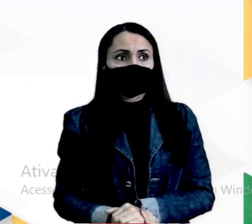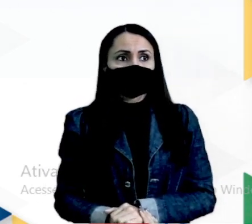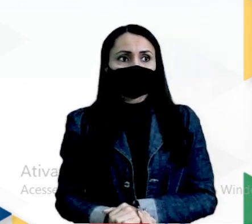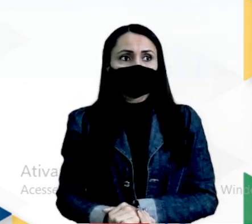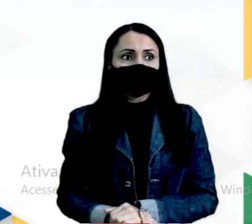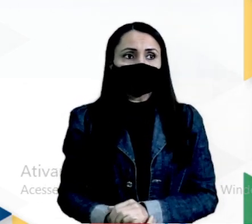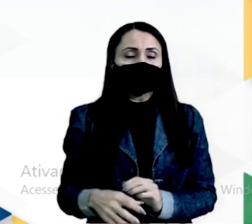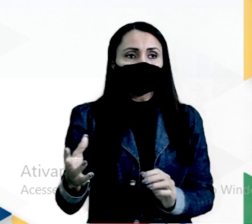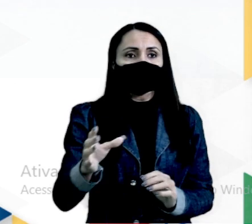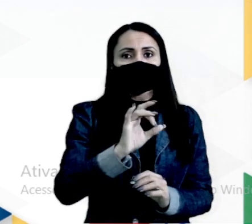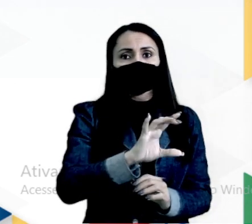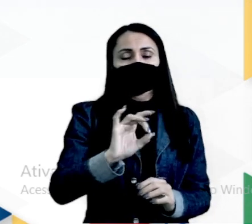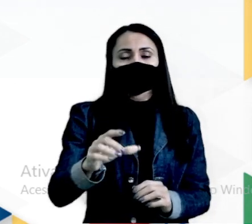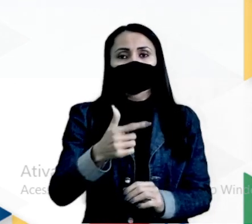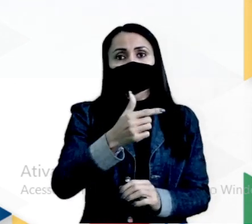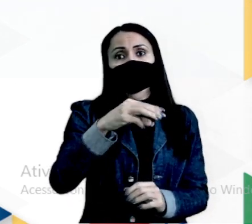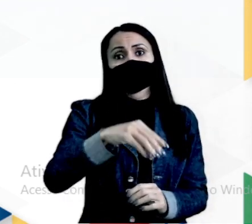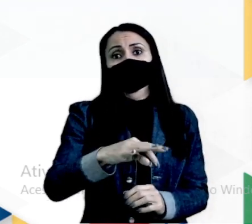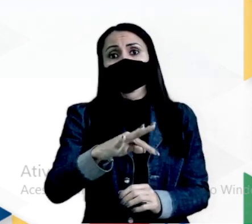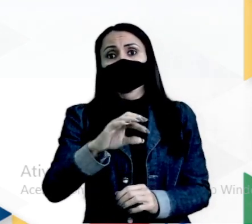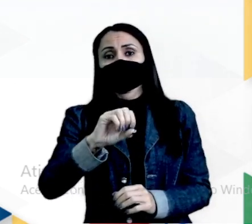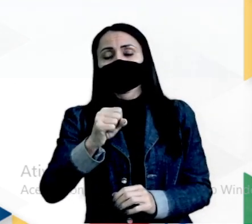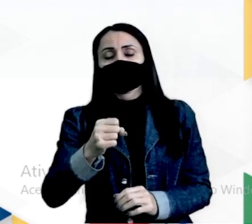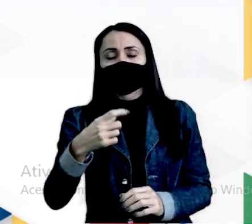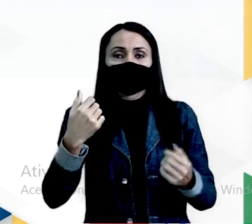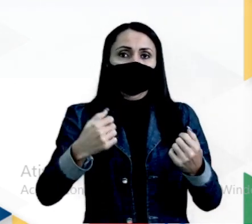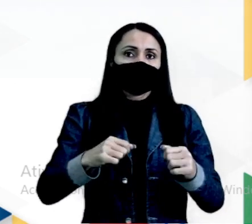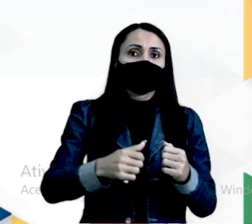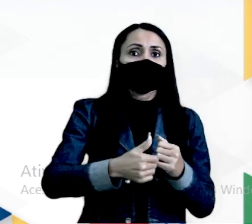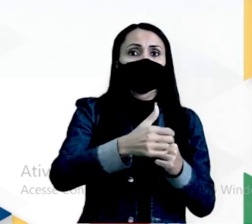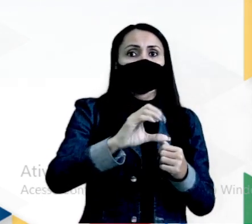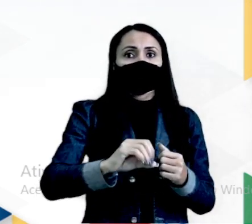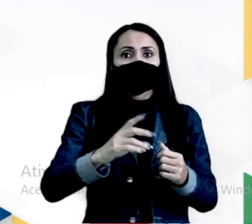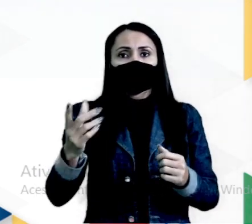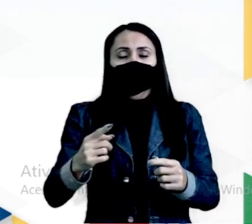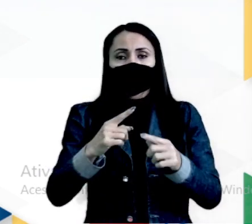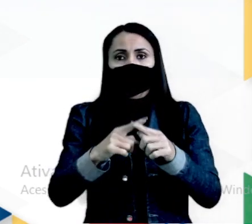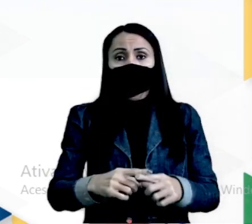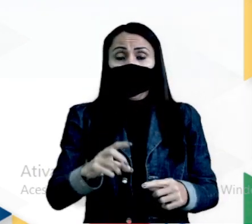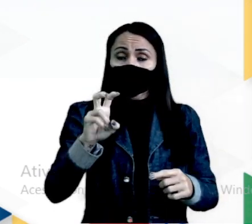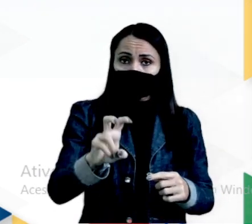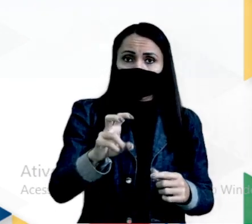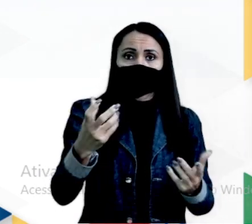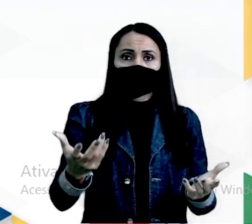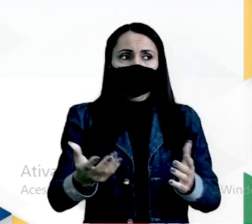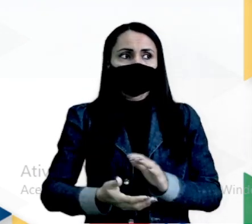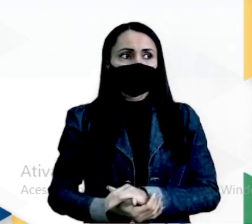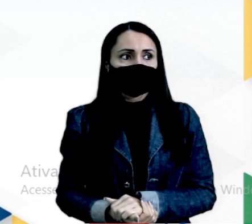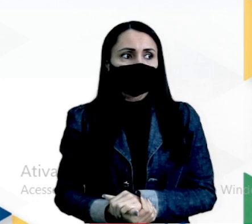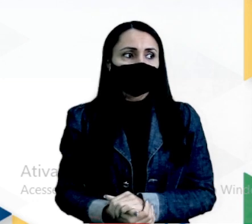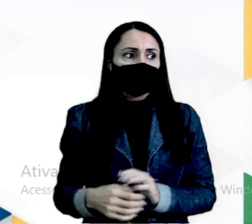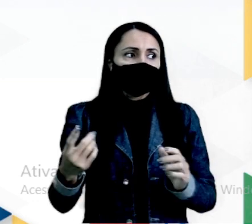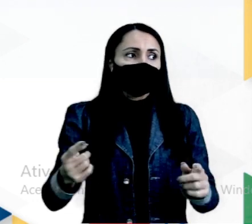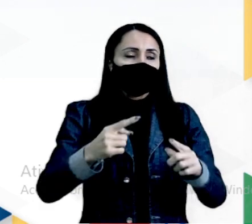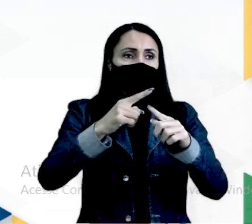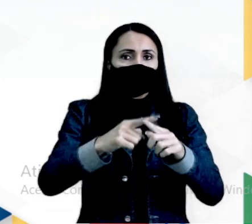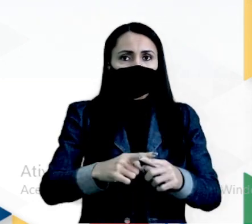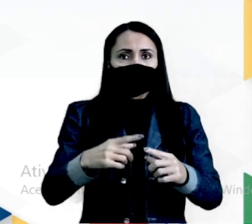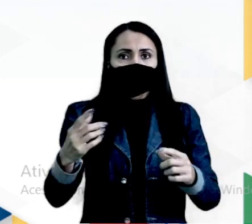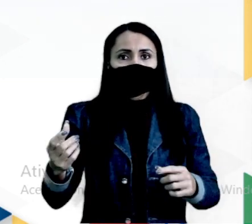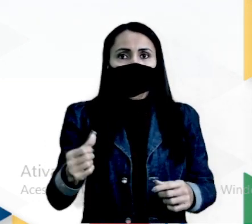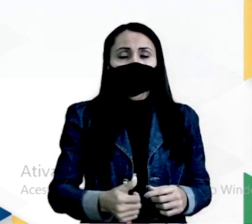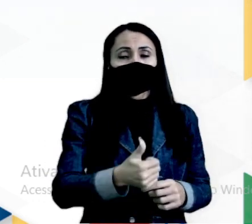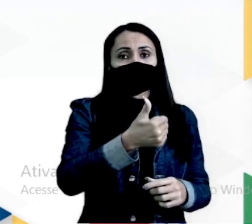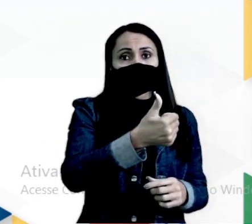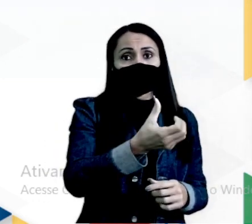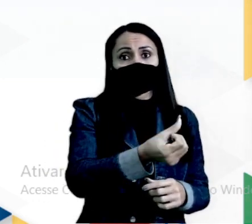para cada 2 metros quadrados e eu preciso de 10, vou multiplicar esse cara por 5, né, velho? Então, multiplicando vai dar